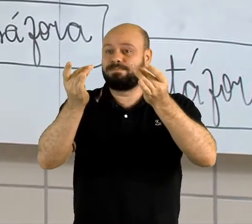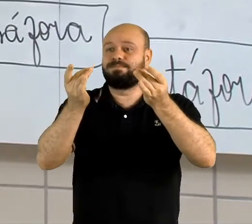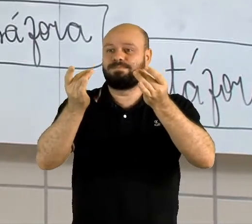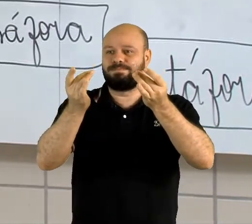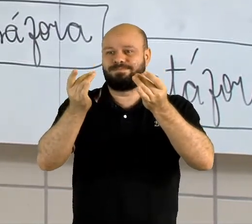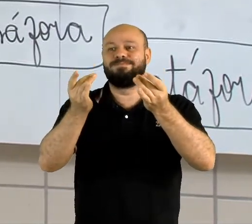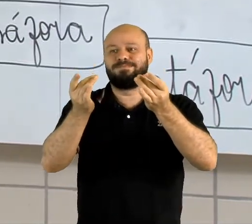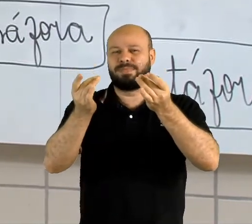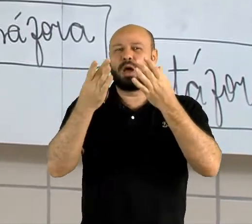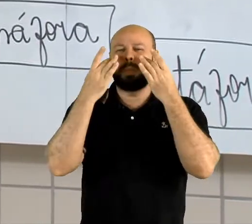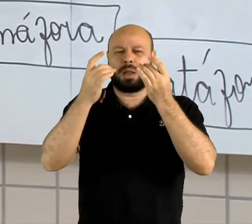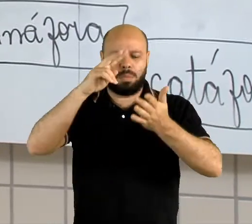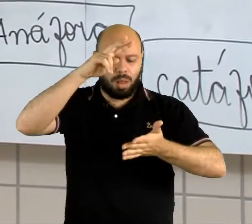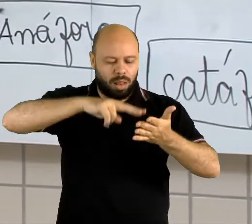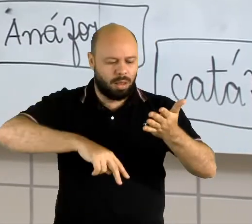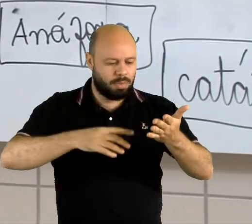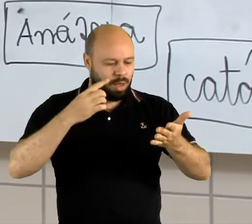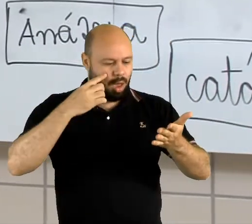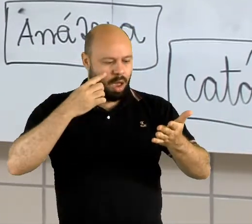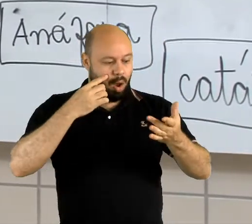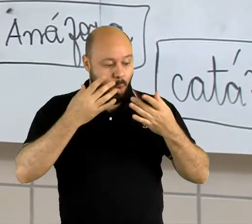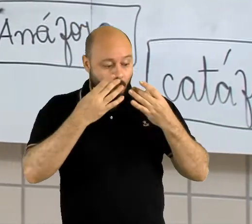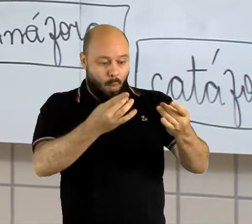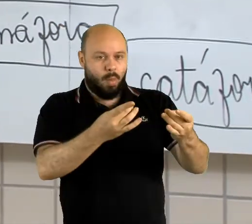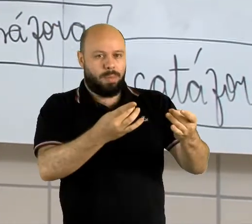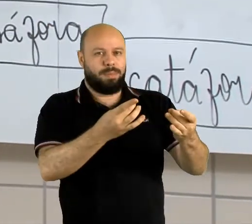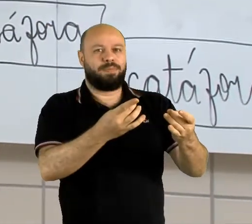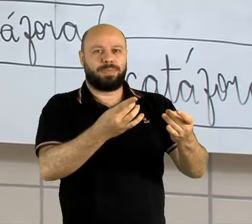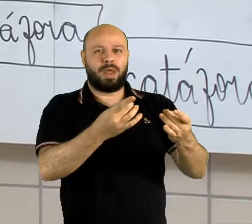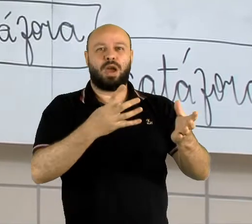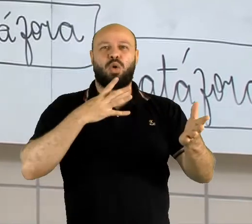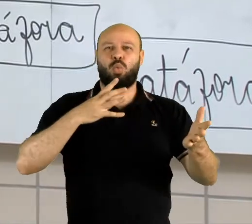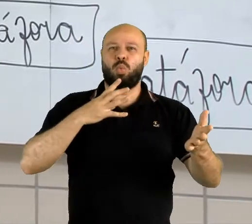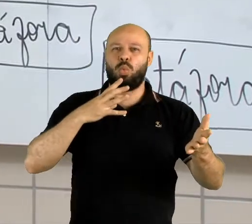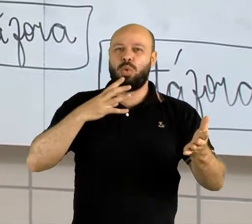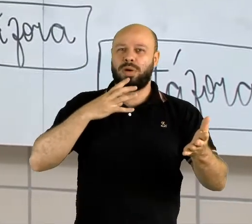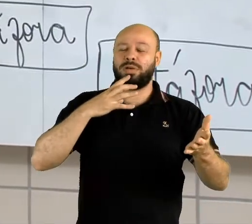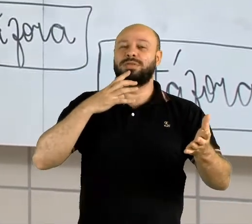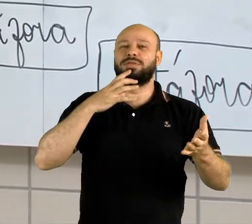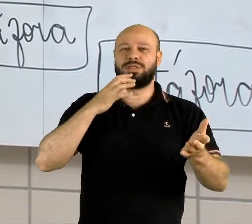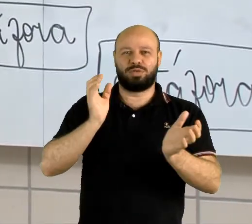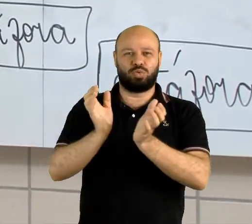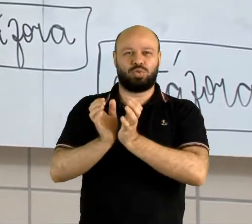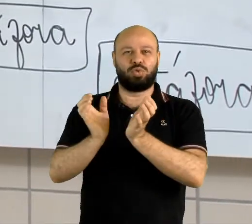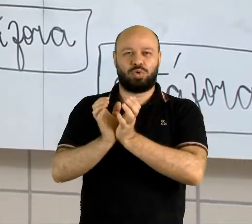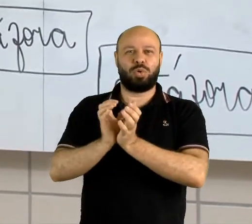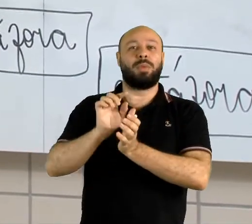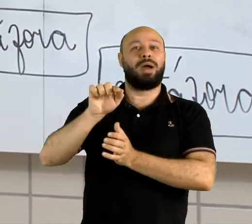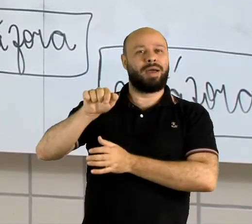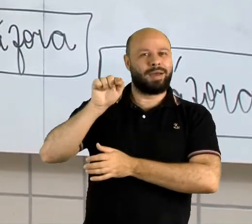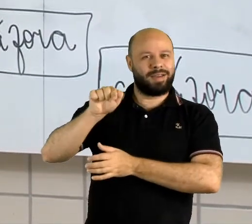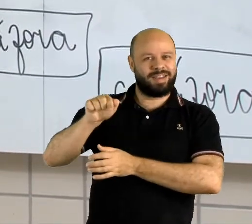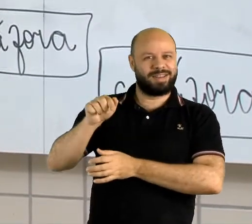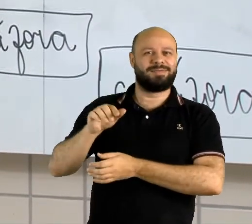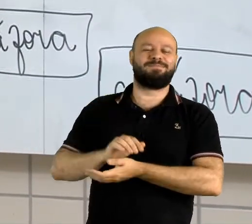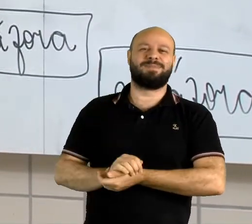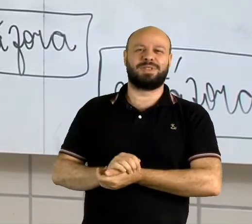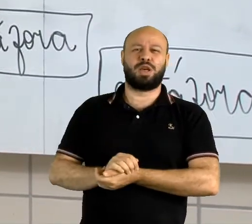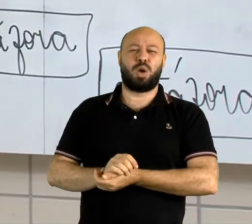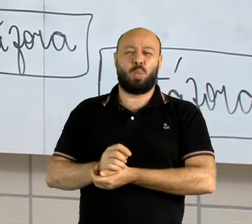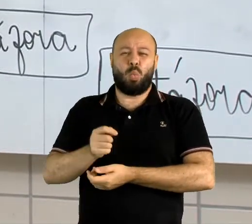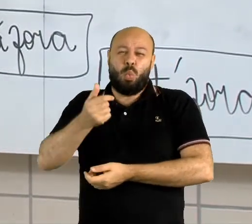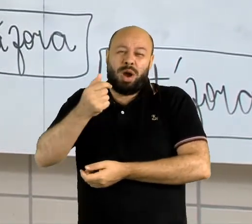a atenção do leitor, para fazer com que o leitor conheça essa espécie que está sendo ameaçada de